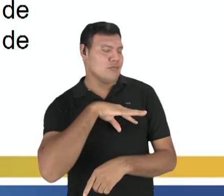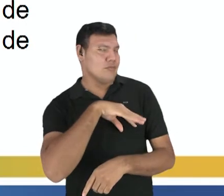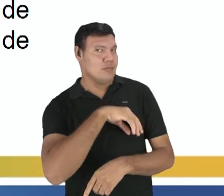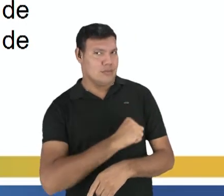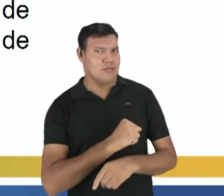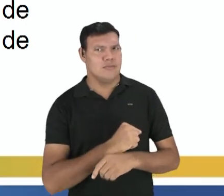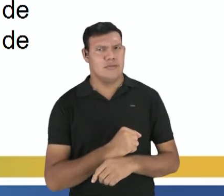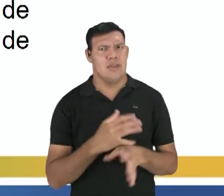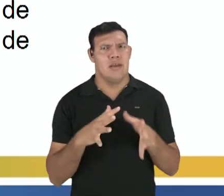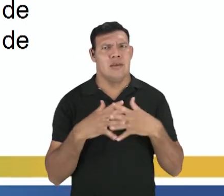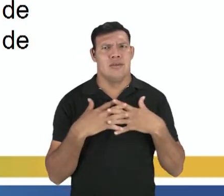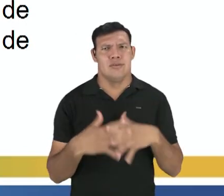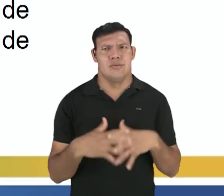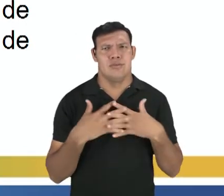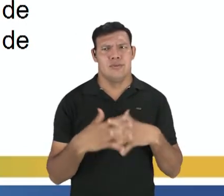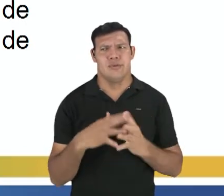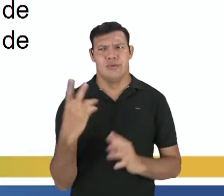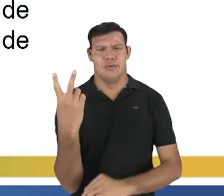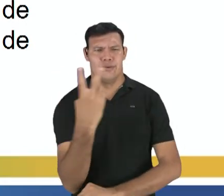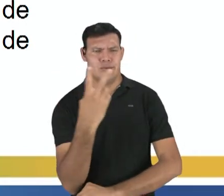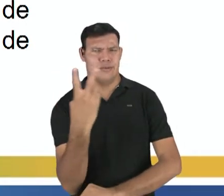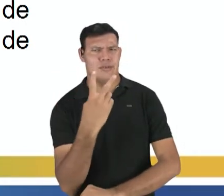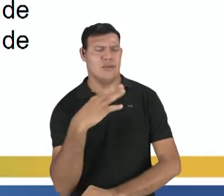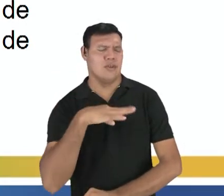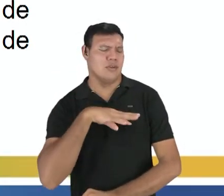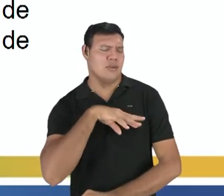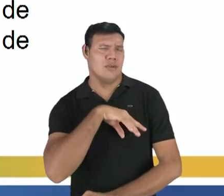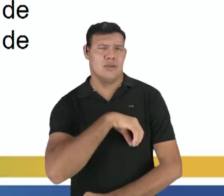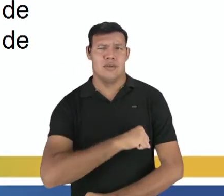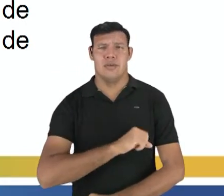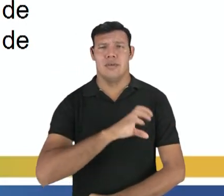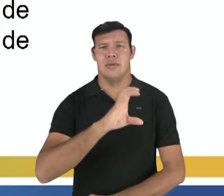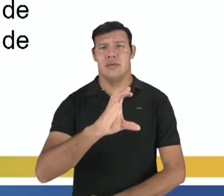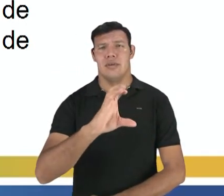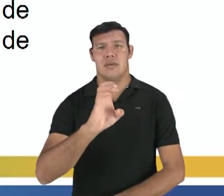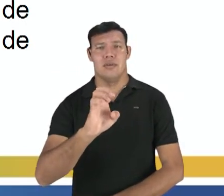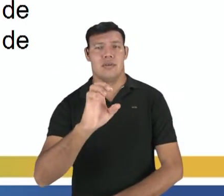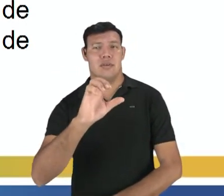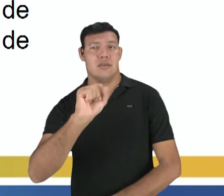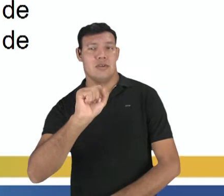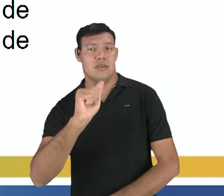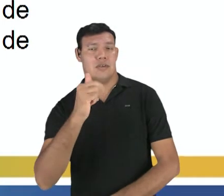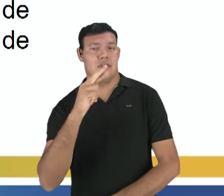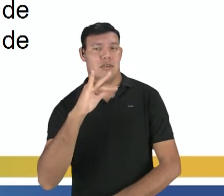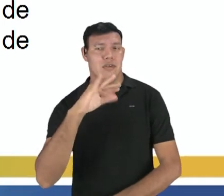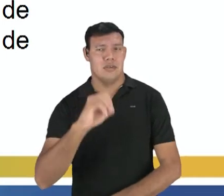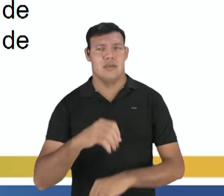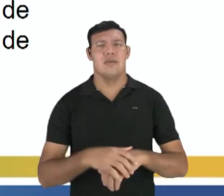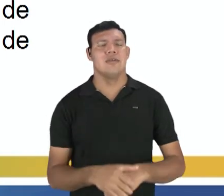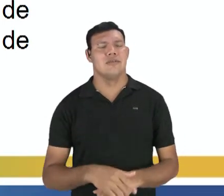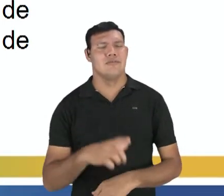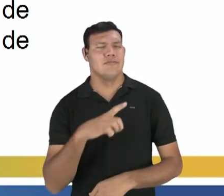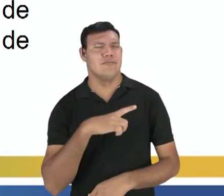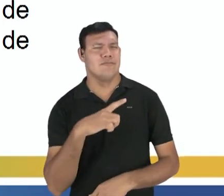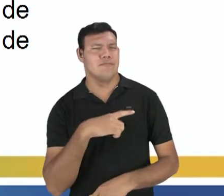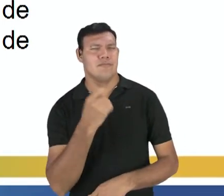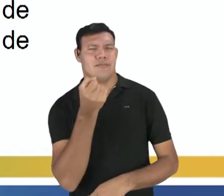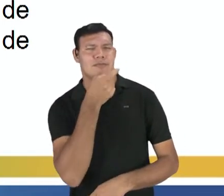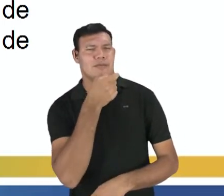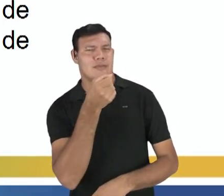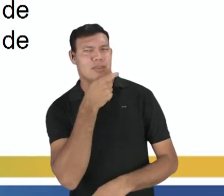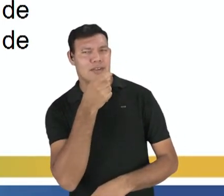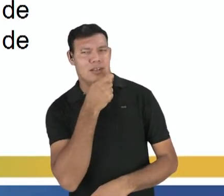A confusão começa quando ambos se apaixonam por Cesário. Repleta de momentos hilários, essa comédia